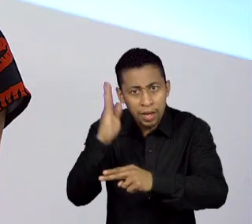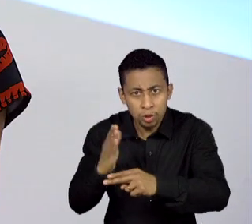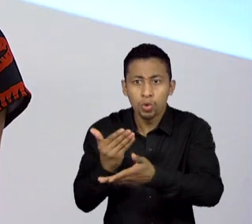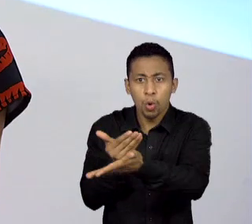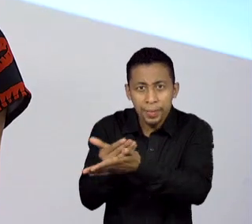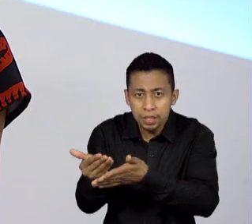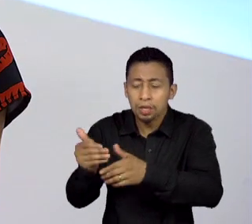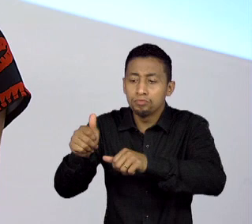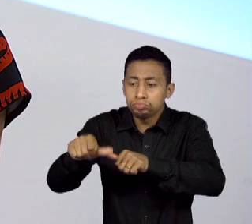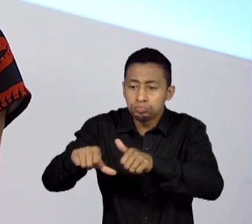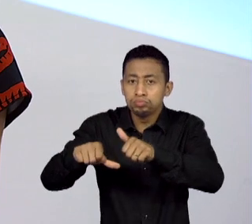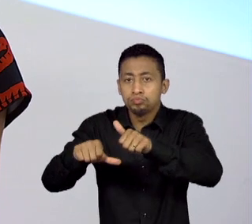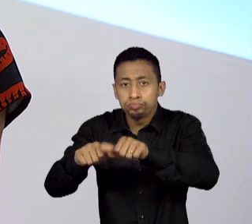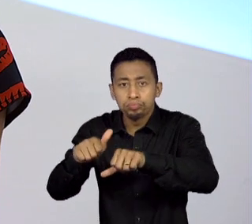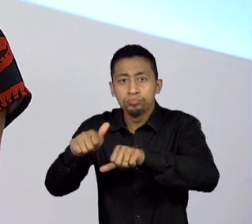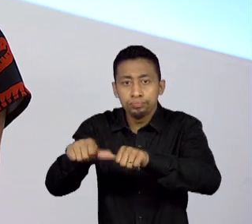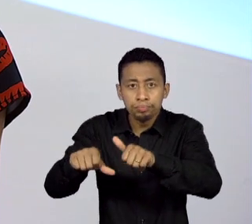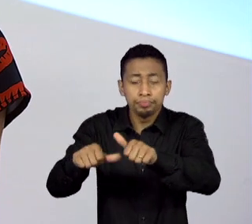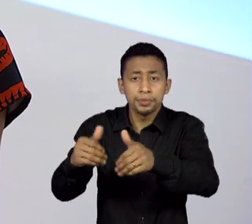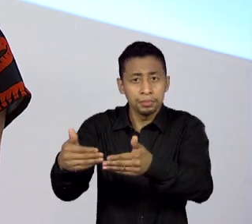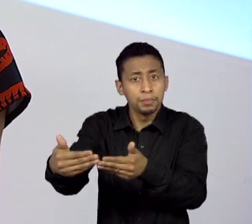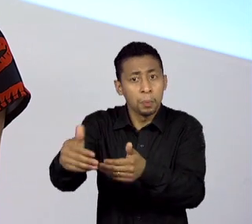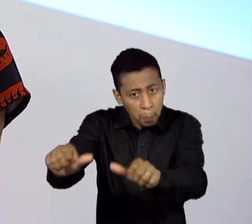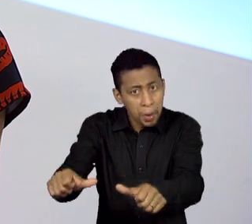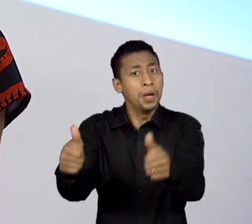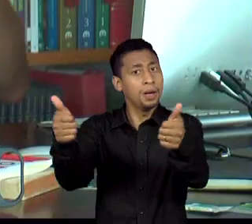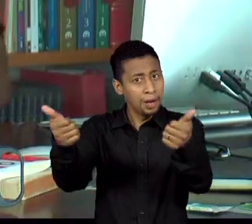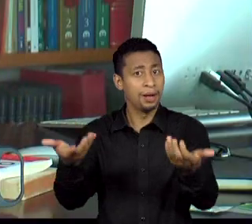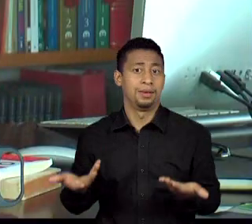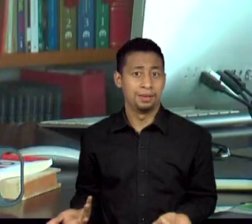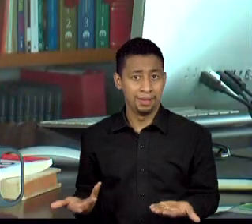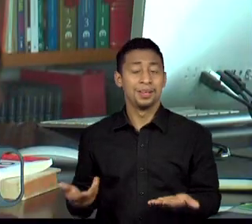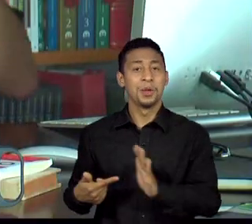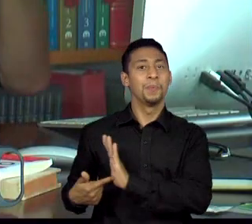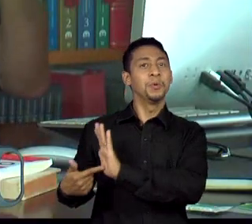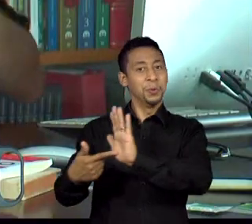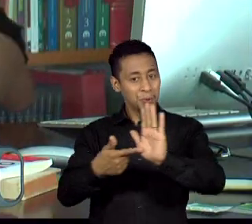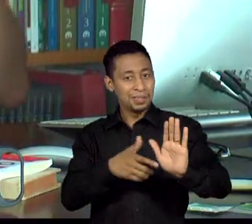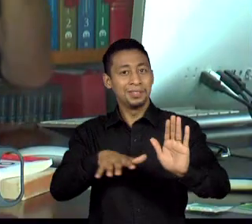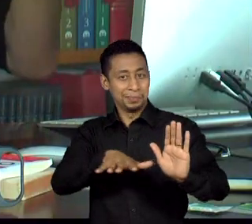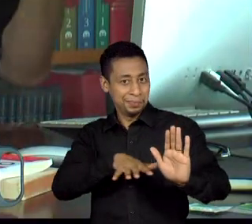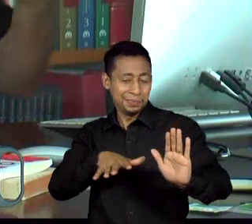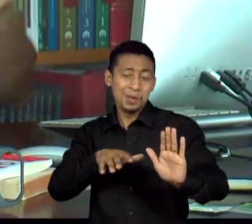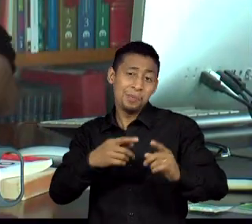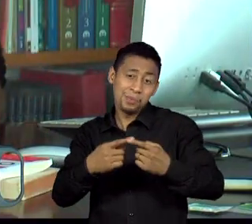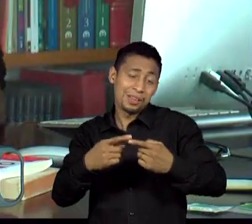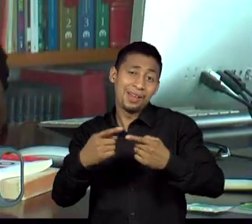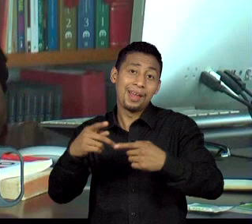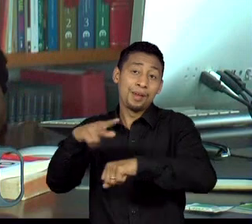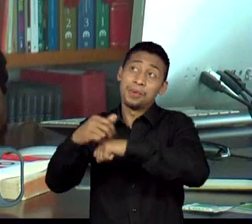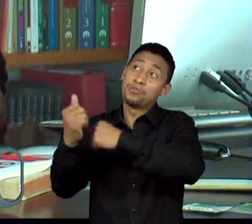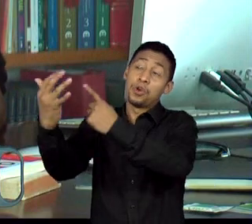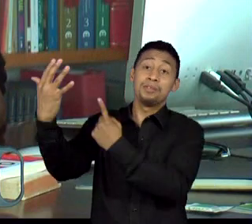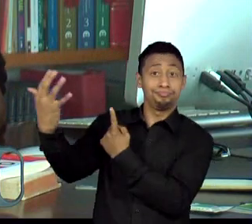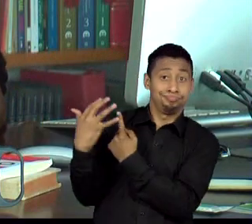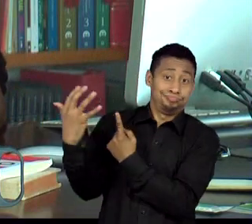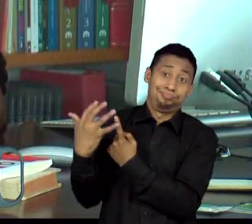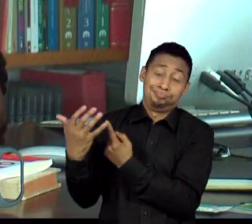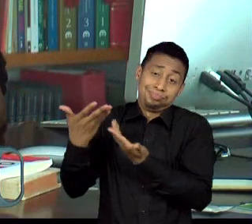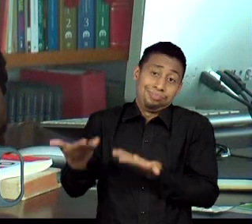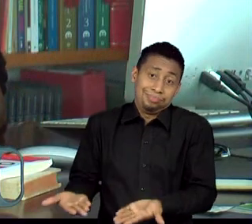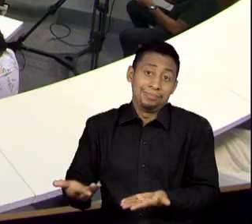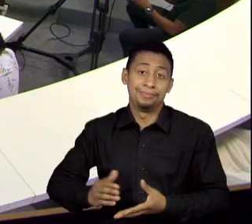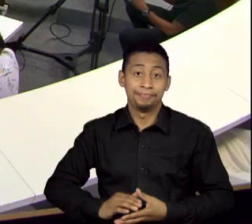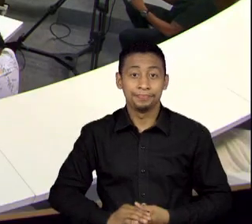com várias experiências que bebem também nessas fontes de fora. Né?